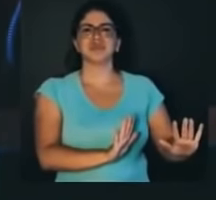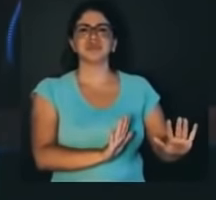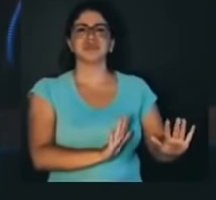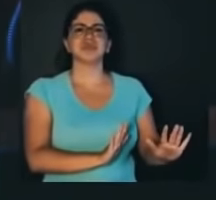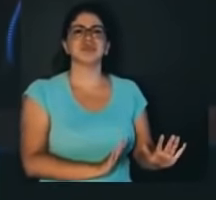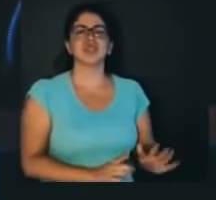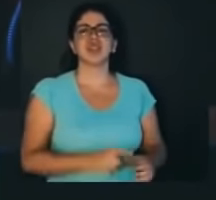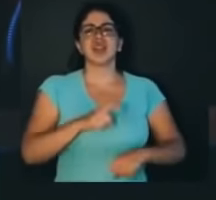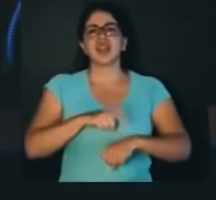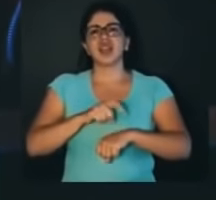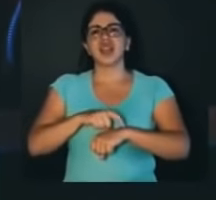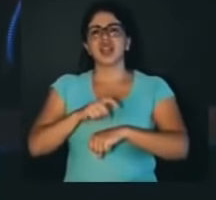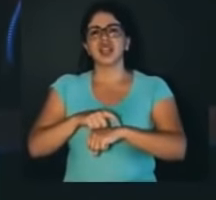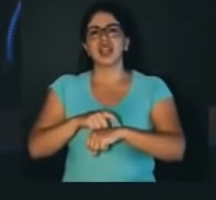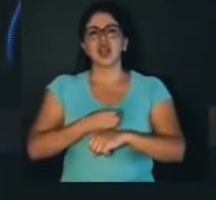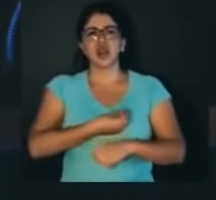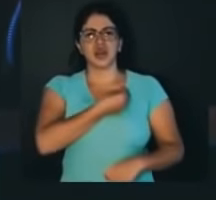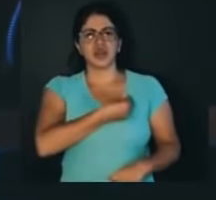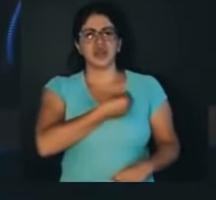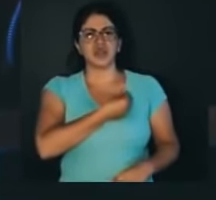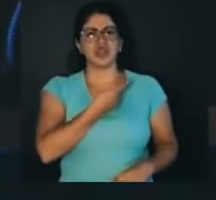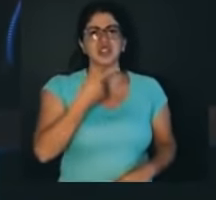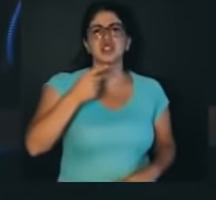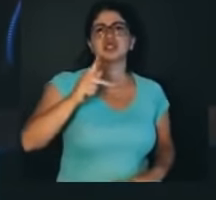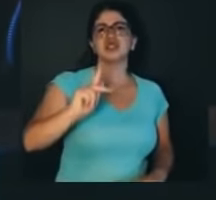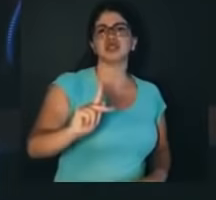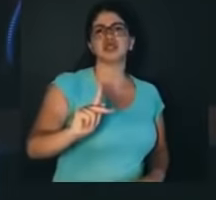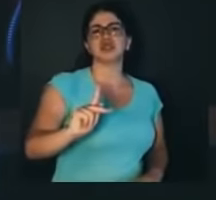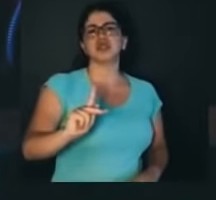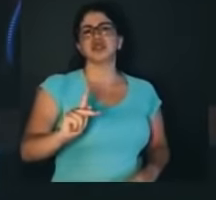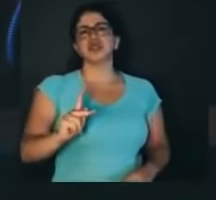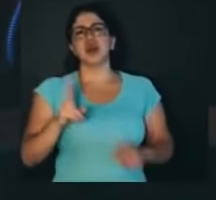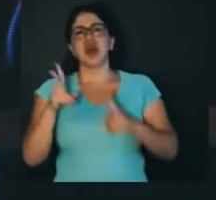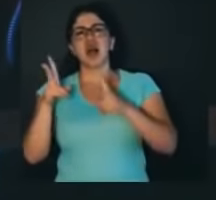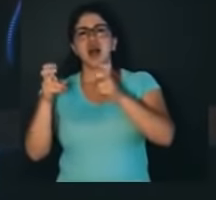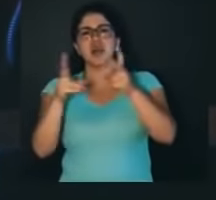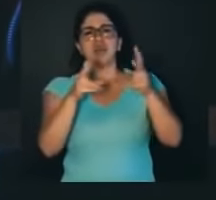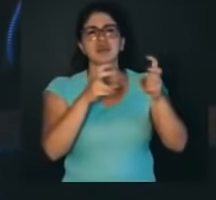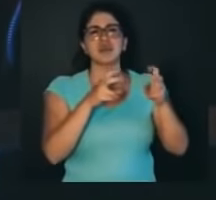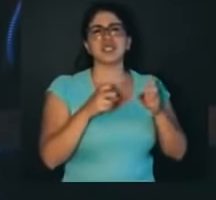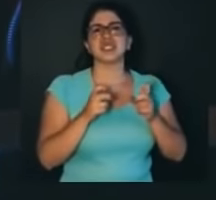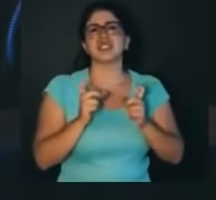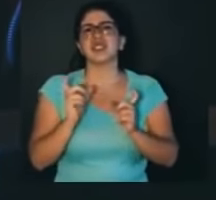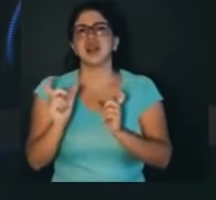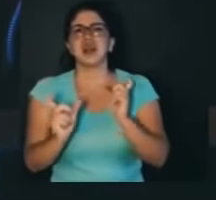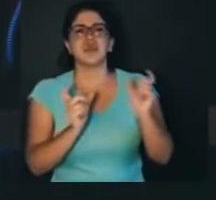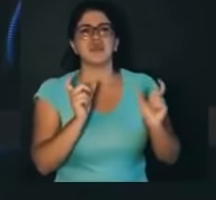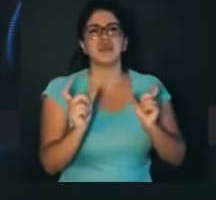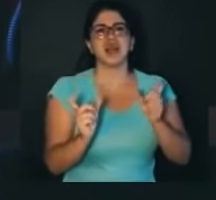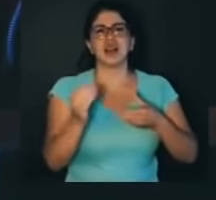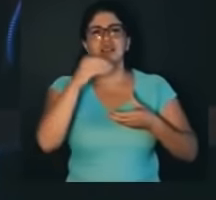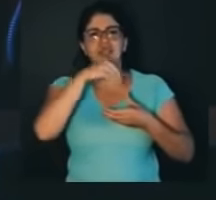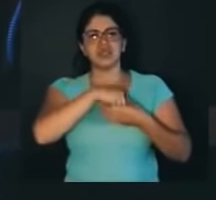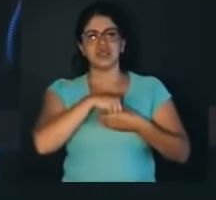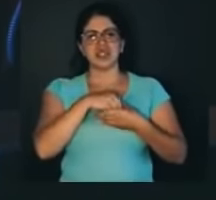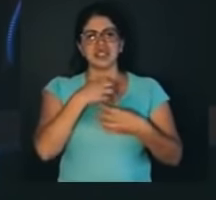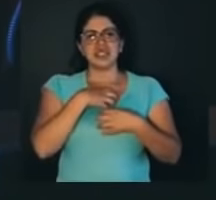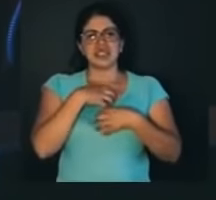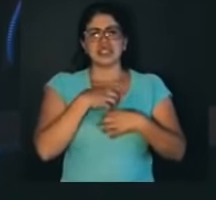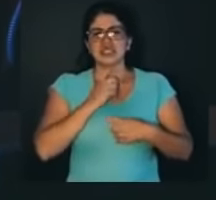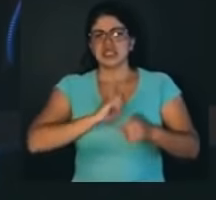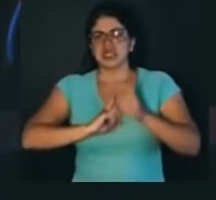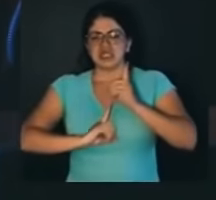para você que aquelas palavras estão te afetando, te limitando, te trazendo depressão, te oprimindo,